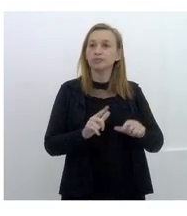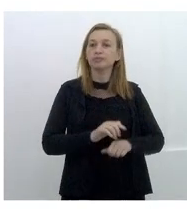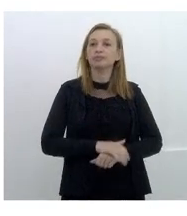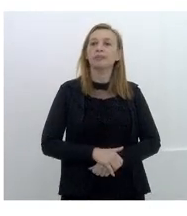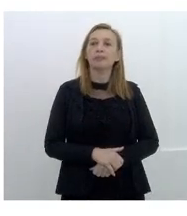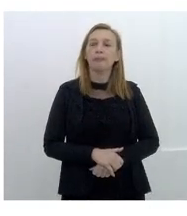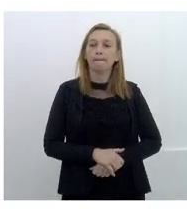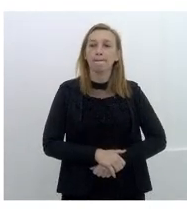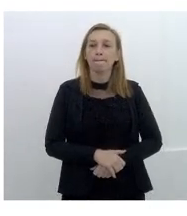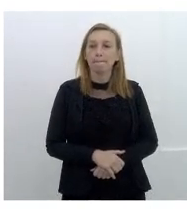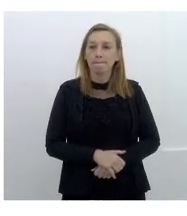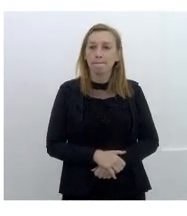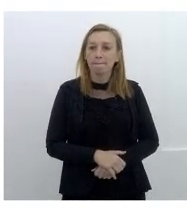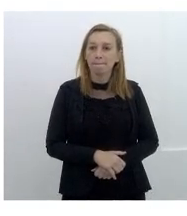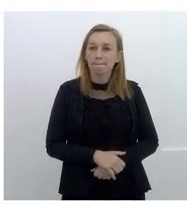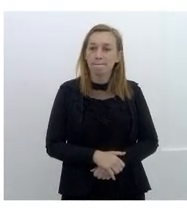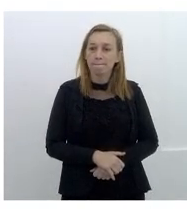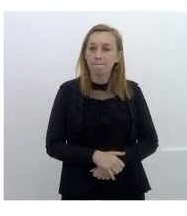gentileza